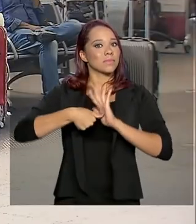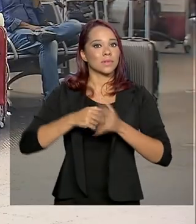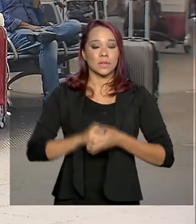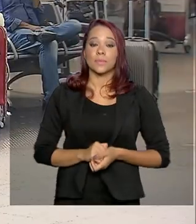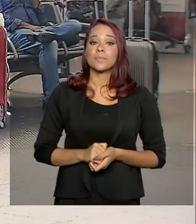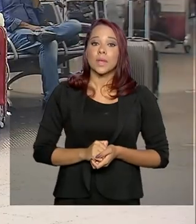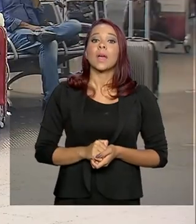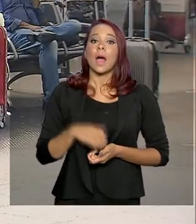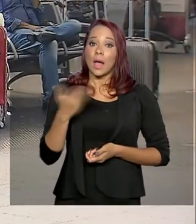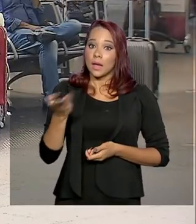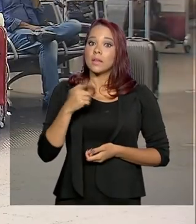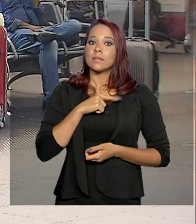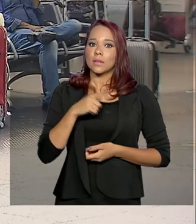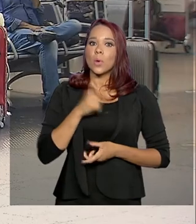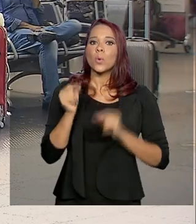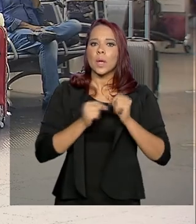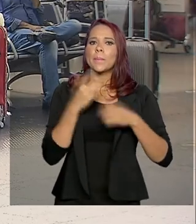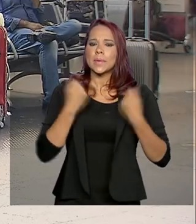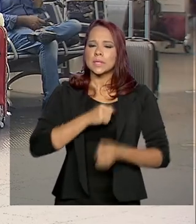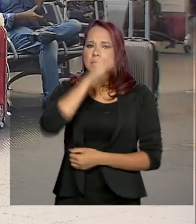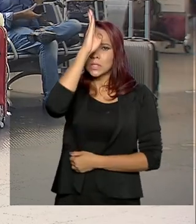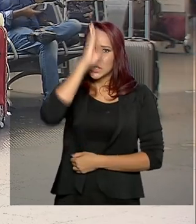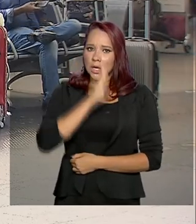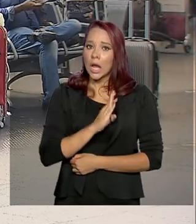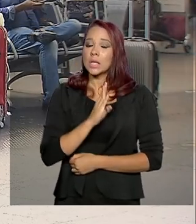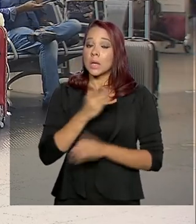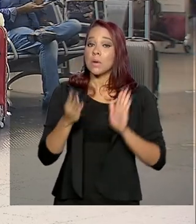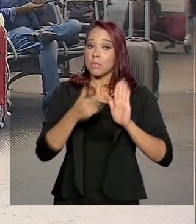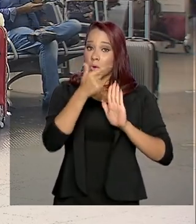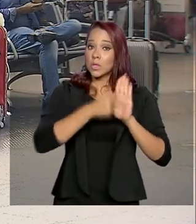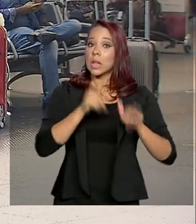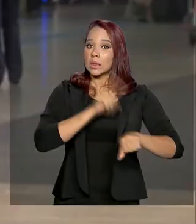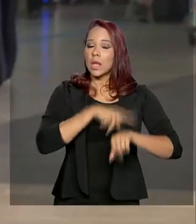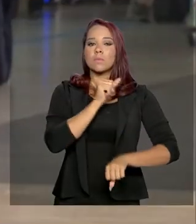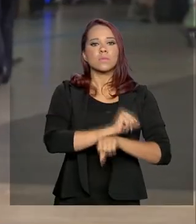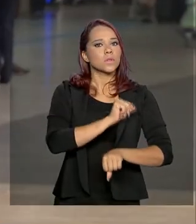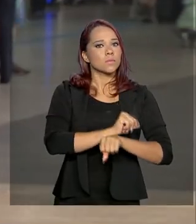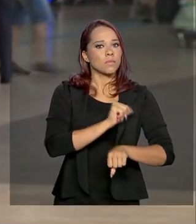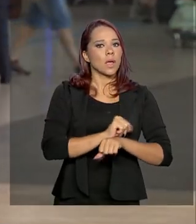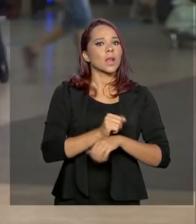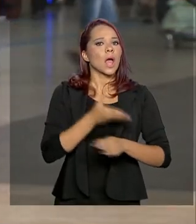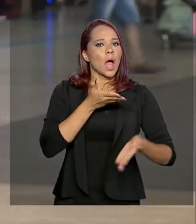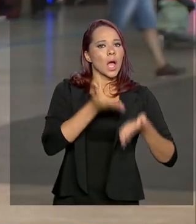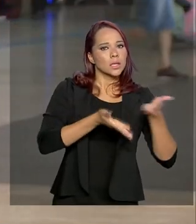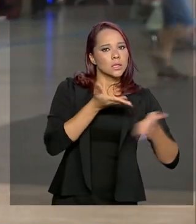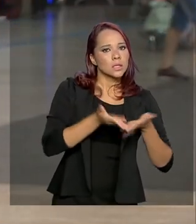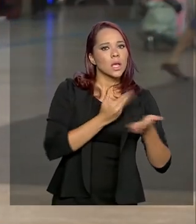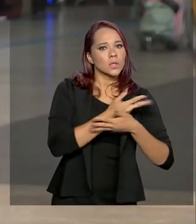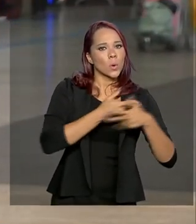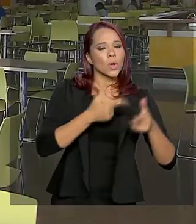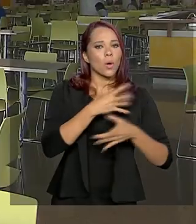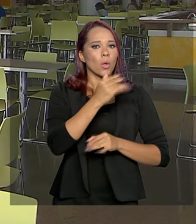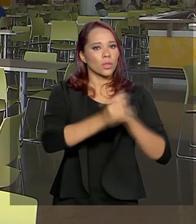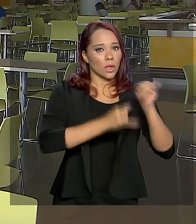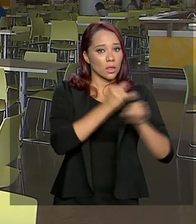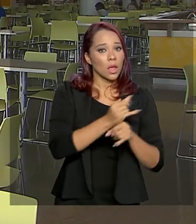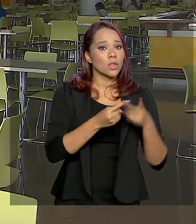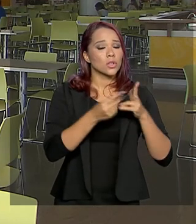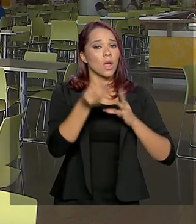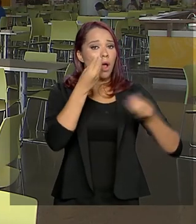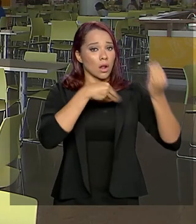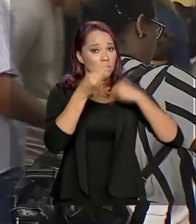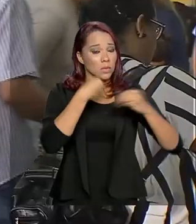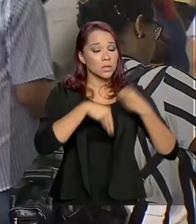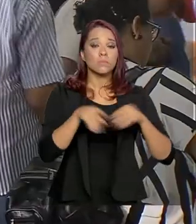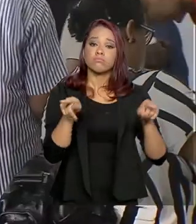Entre elas, oferecer gratuitamente, de acordo com o tempo de espera, assistência material, como internet e alimentação,